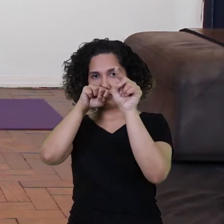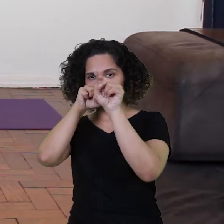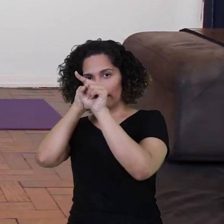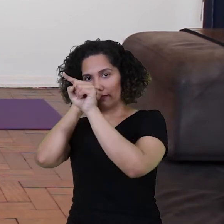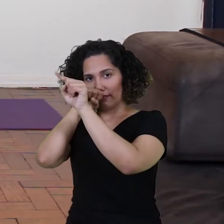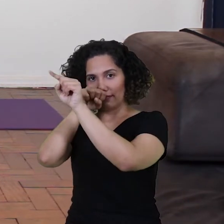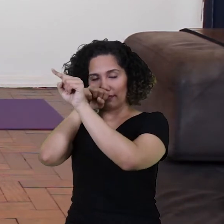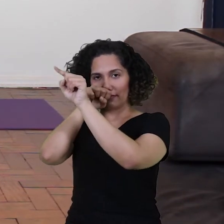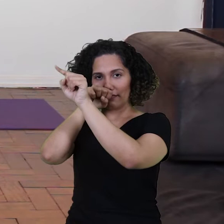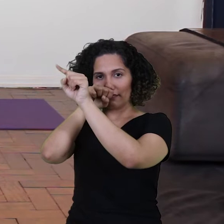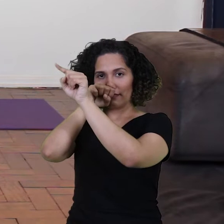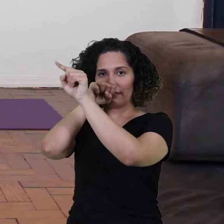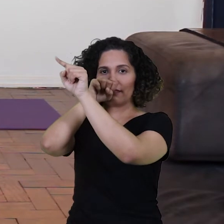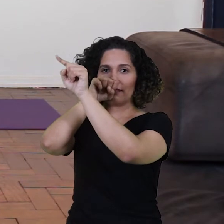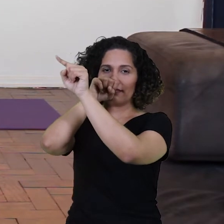retém,